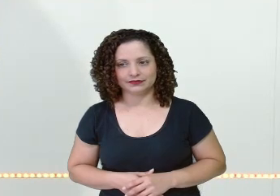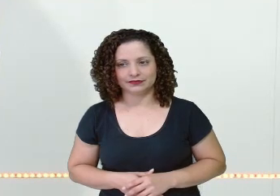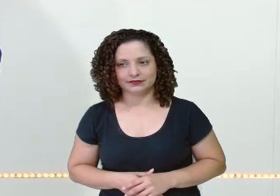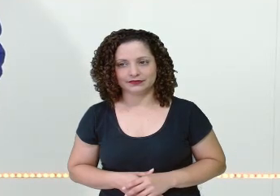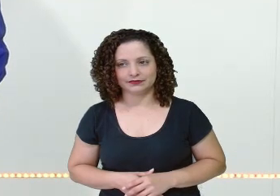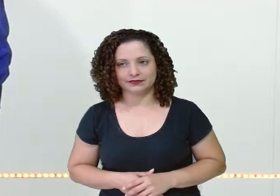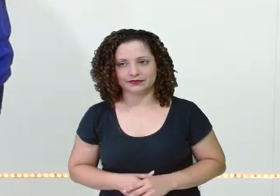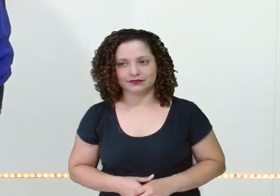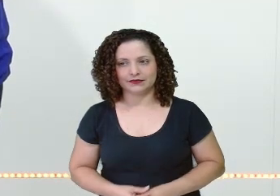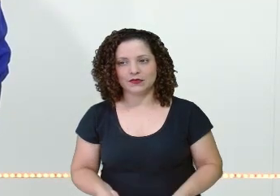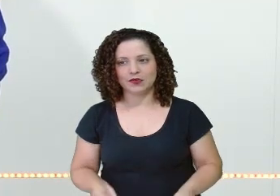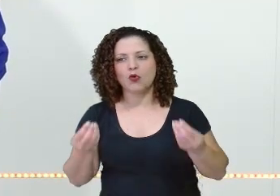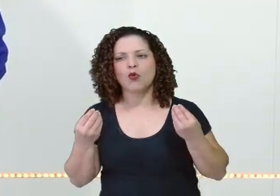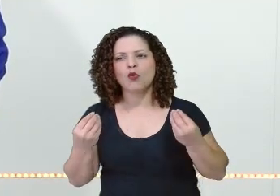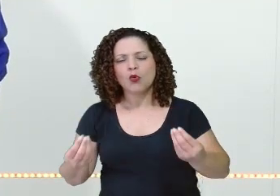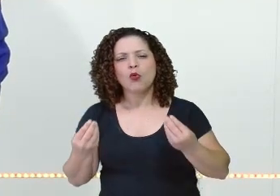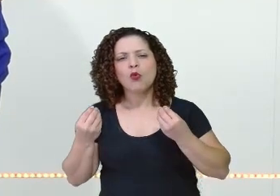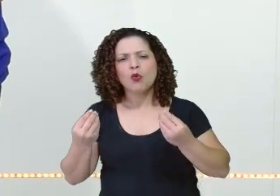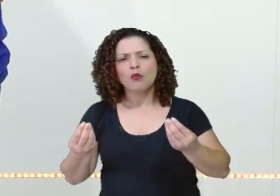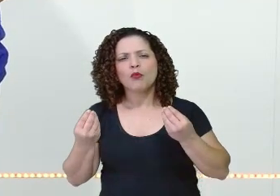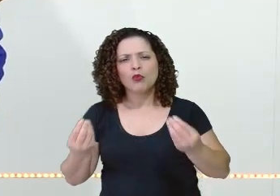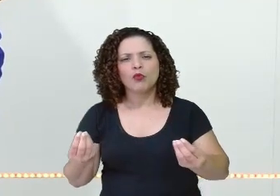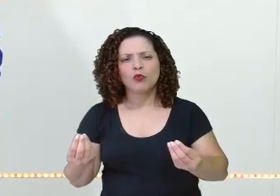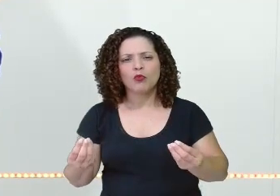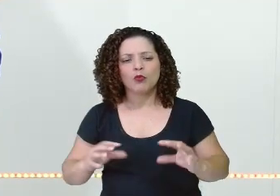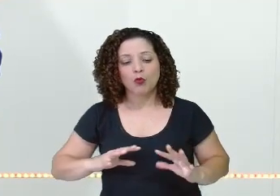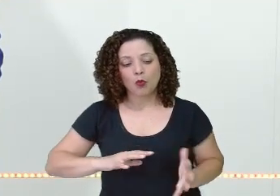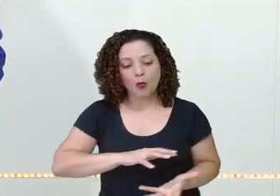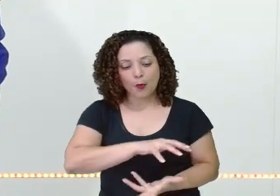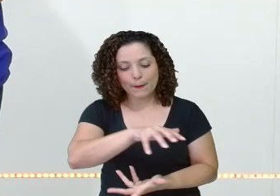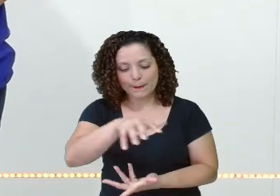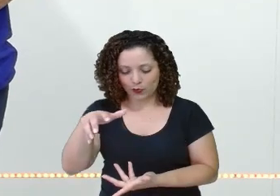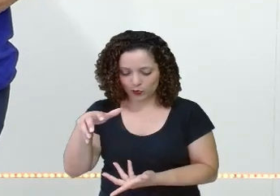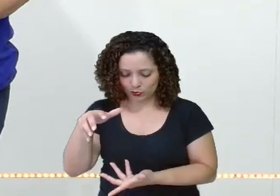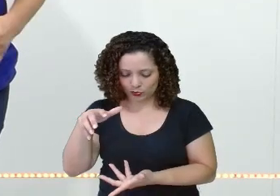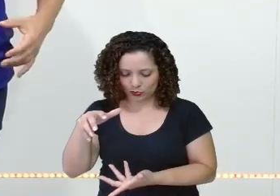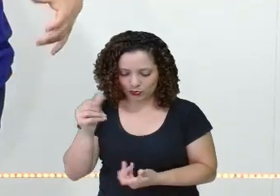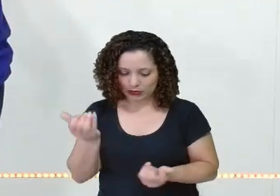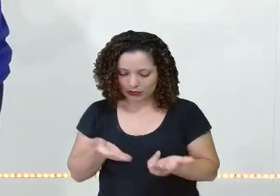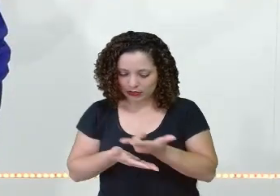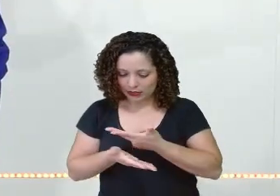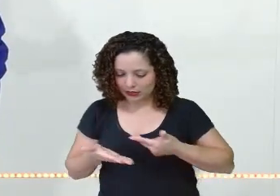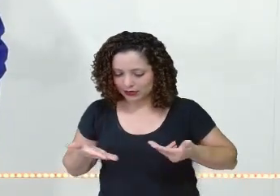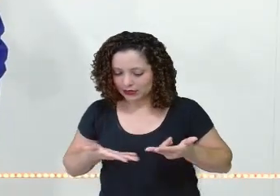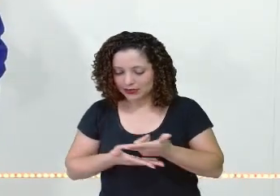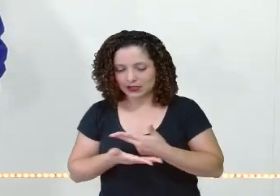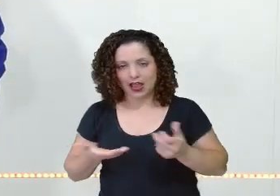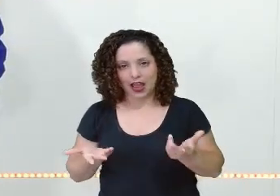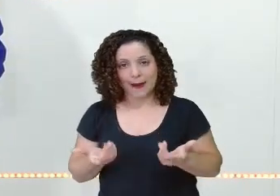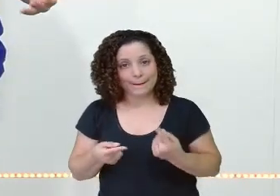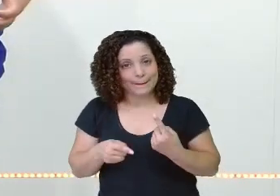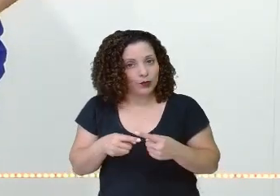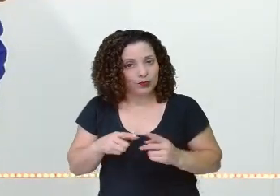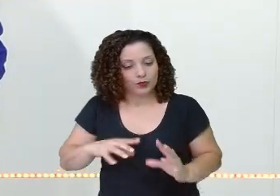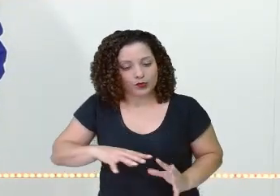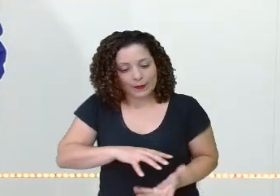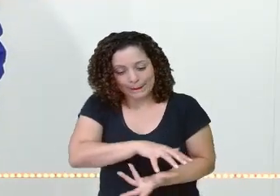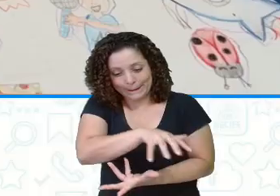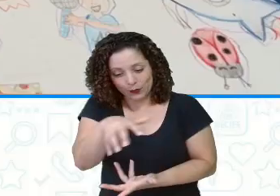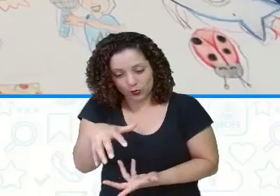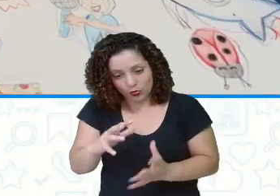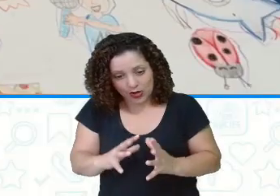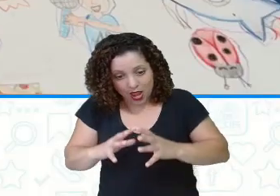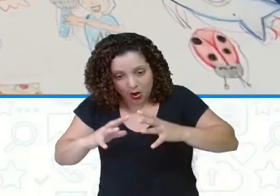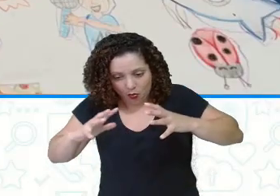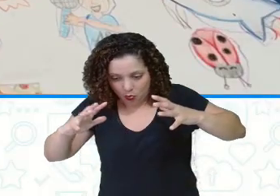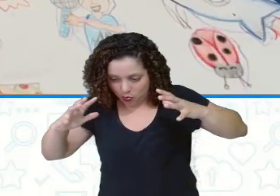como representar esse mundo numa folha de papel? Sendo o nosso mundo tão gigante como a gente viu aqui, de que forma a gente